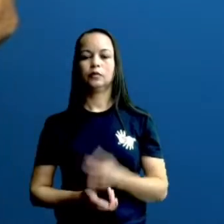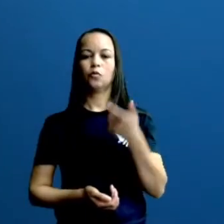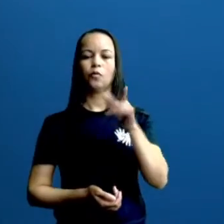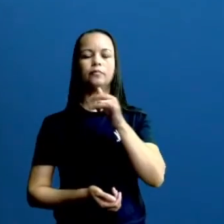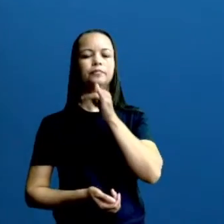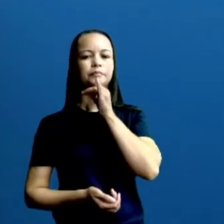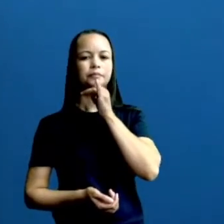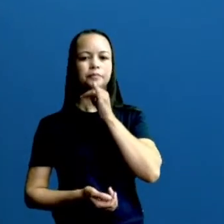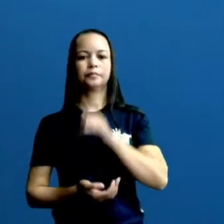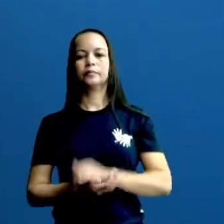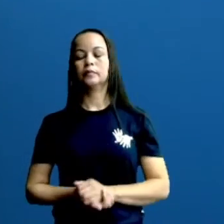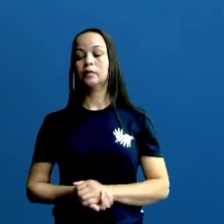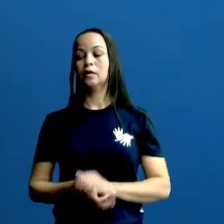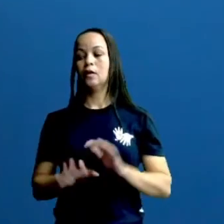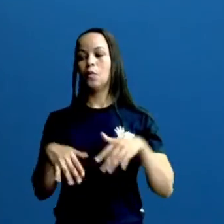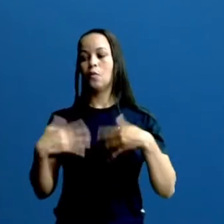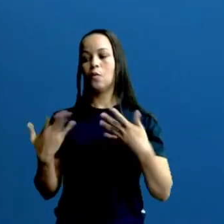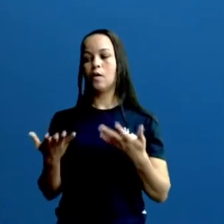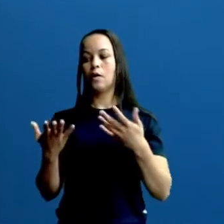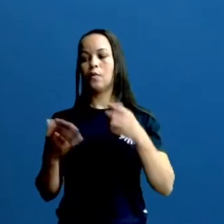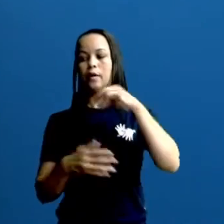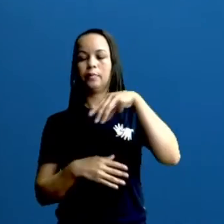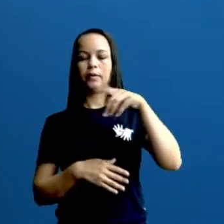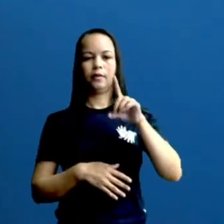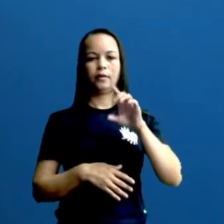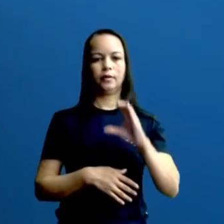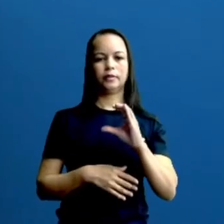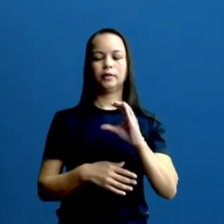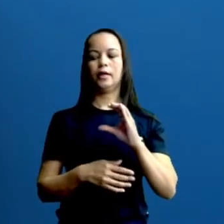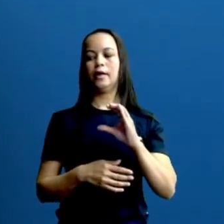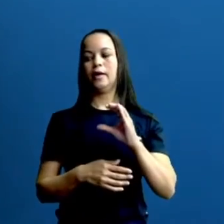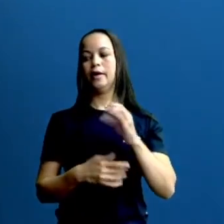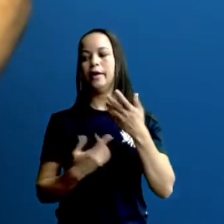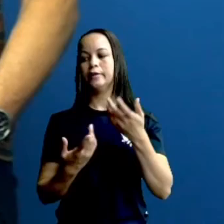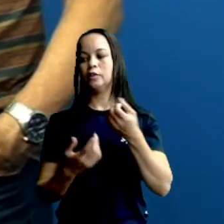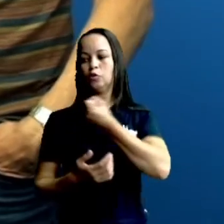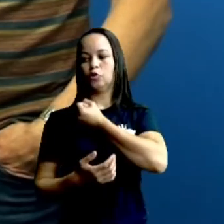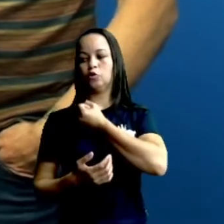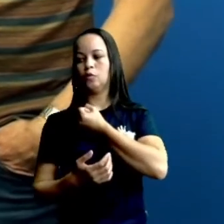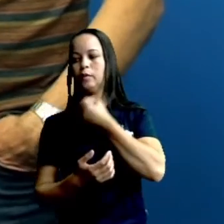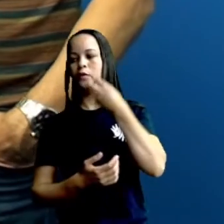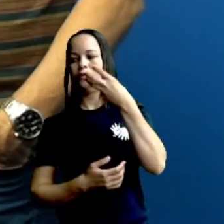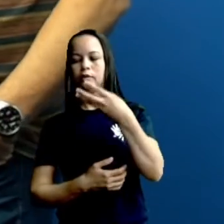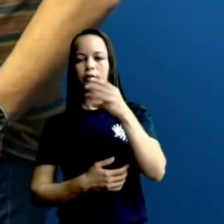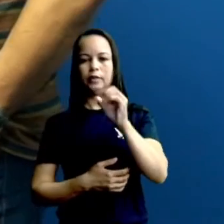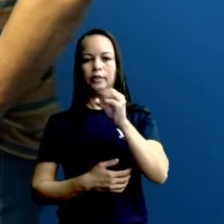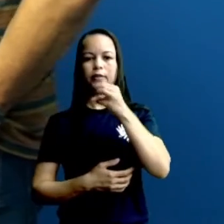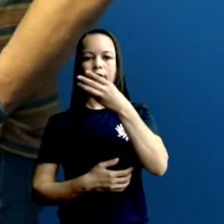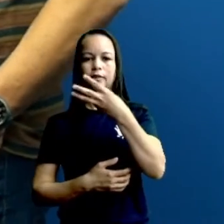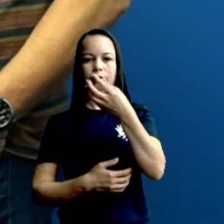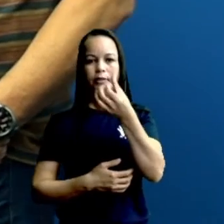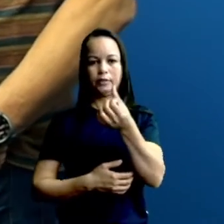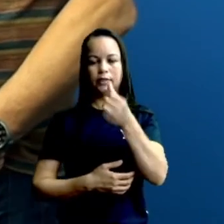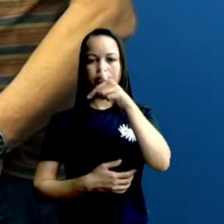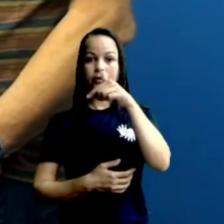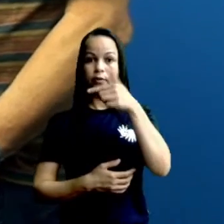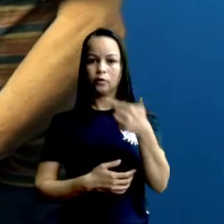Outro exemplo. Qual o MDC entre 30, 36 e 72? Vamos